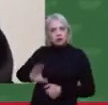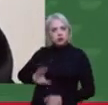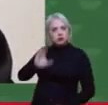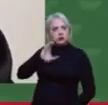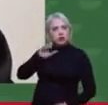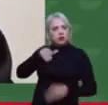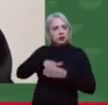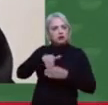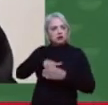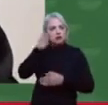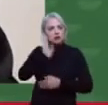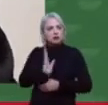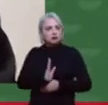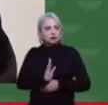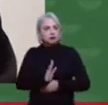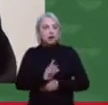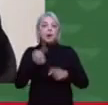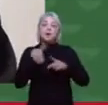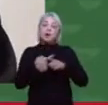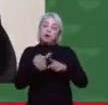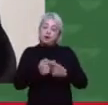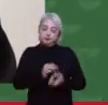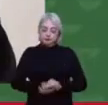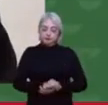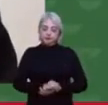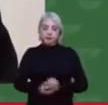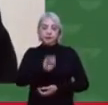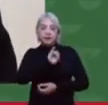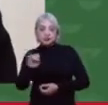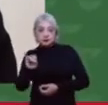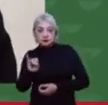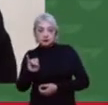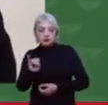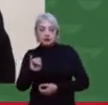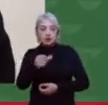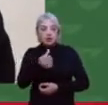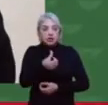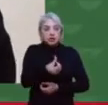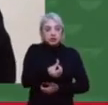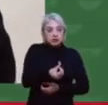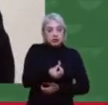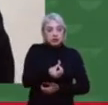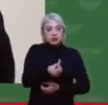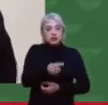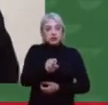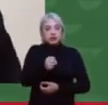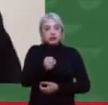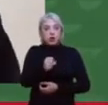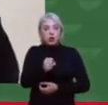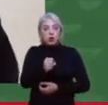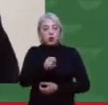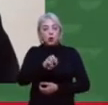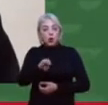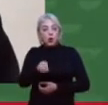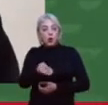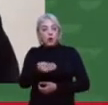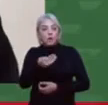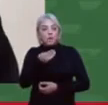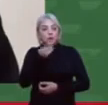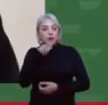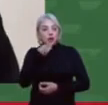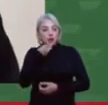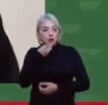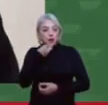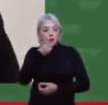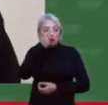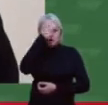da população brasileira. Por quê? Se 68 milhões e 400 mil